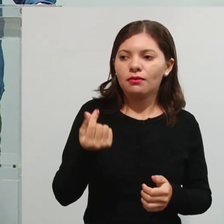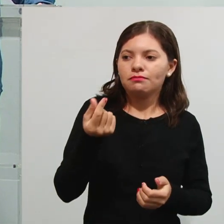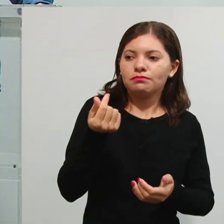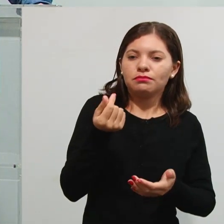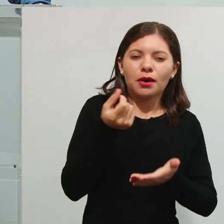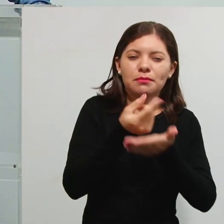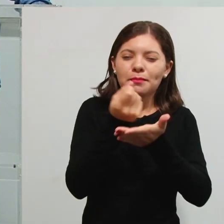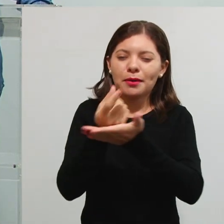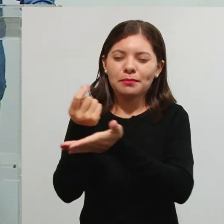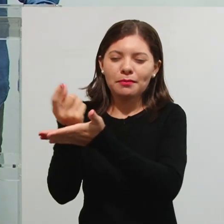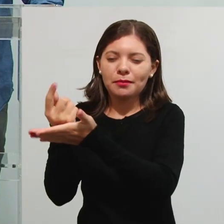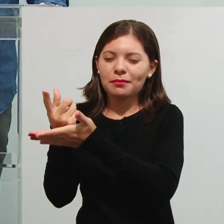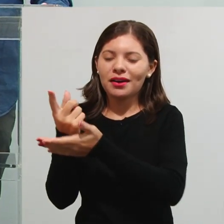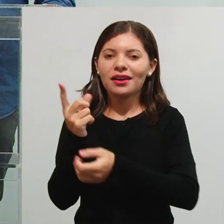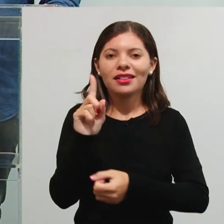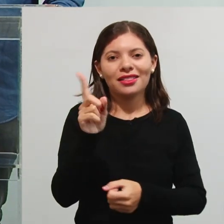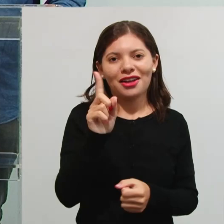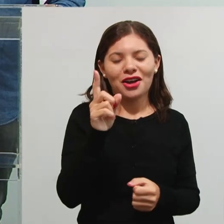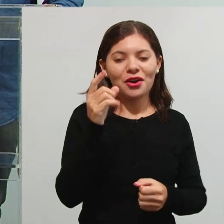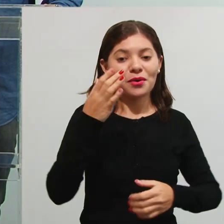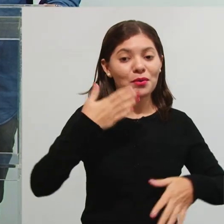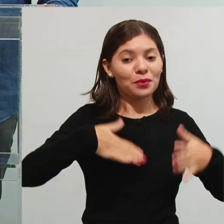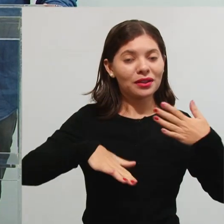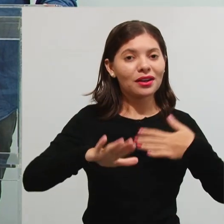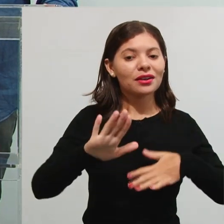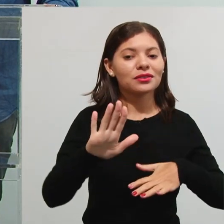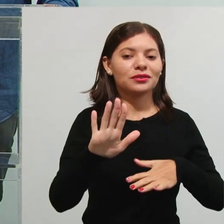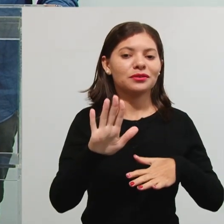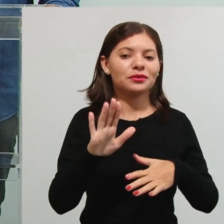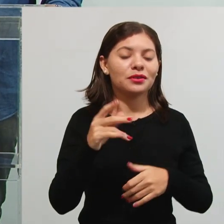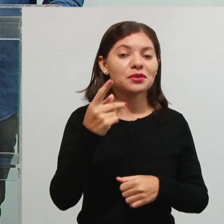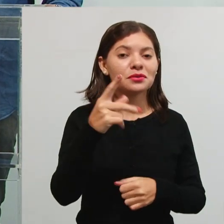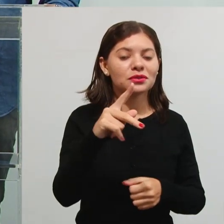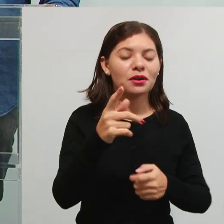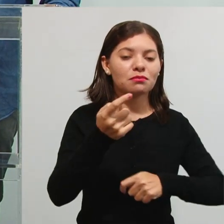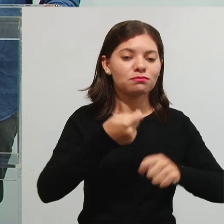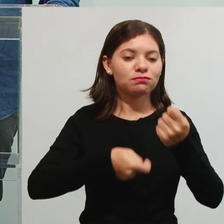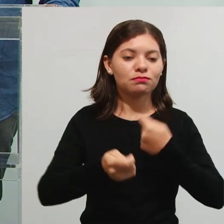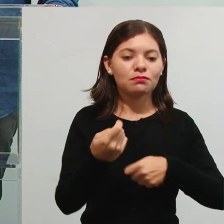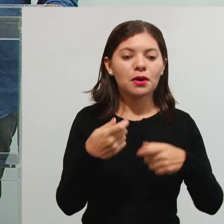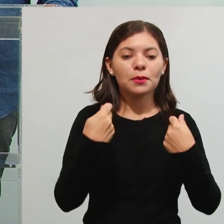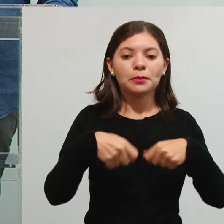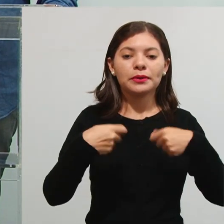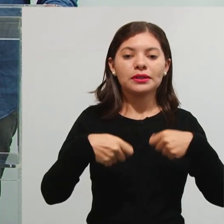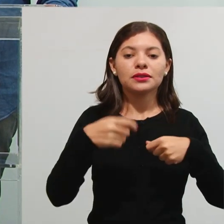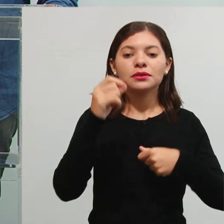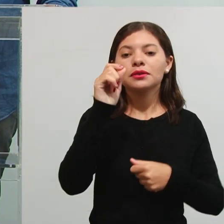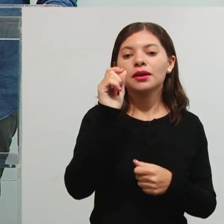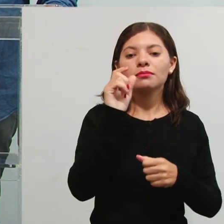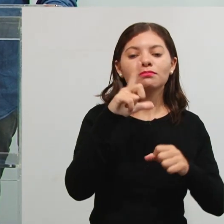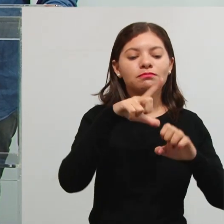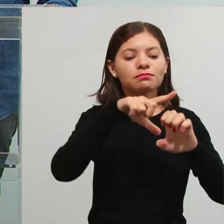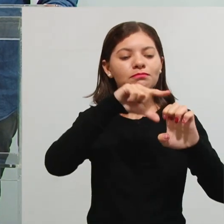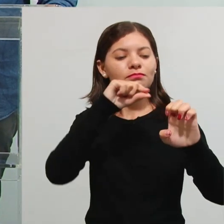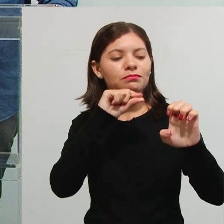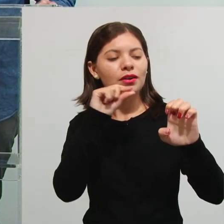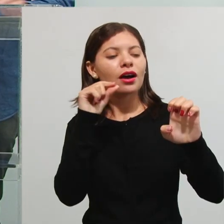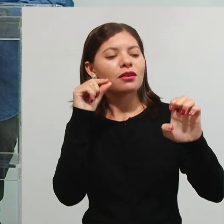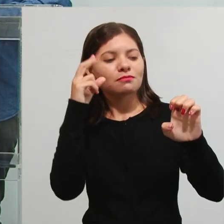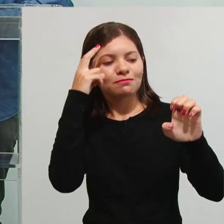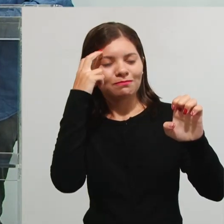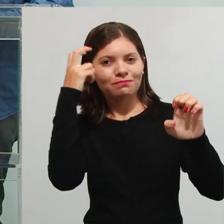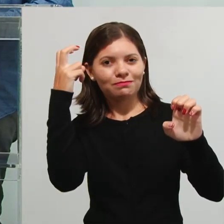como se fosse seu. Esse recurso ele é da sua empresa, do seu negócio, e você precisa aí administrar ele com